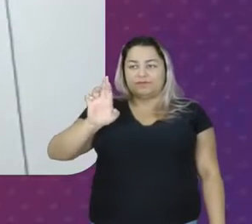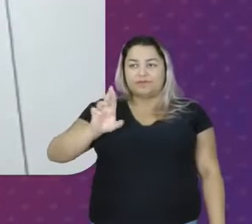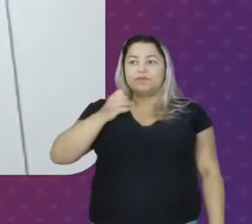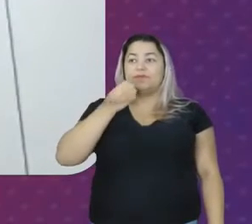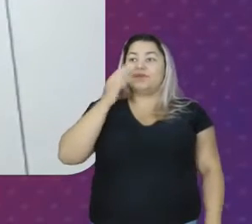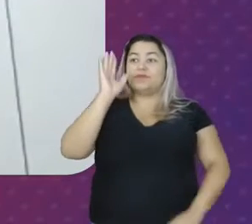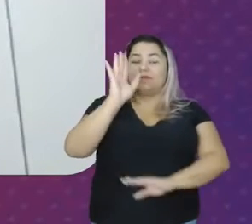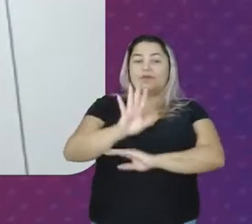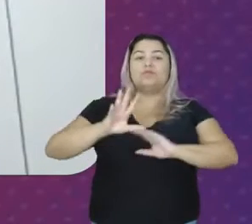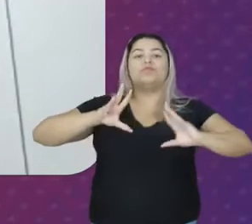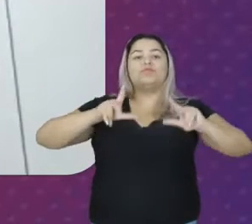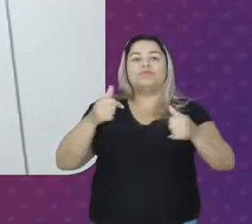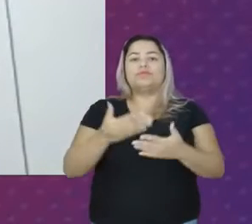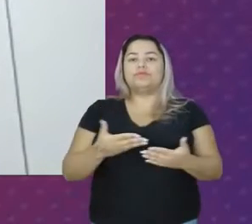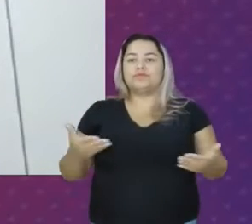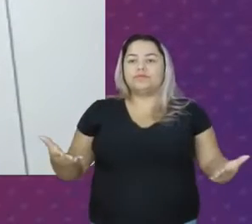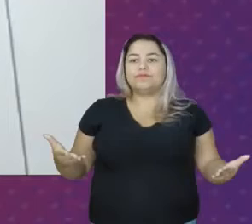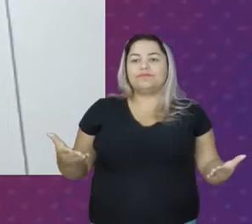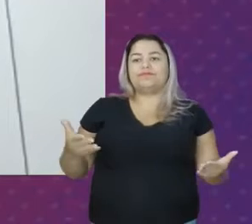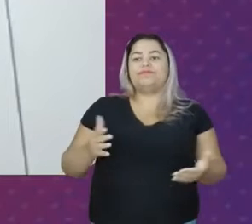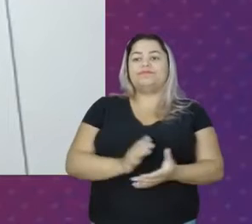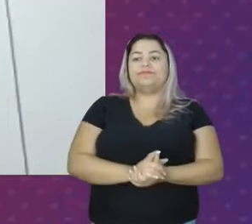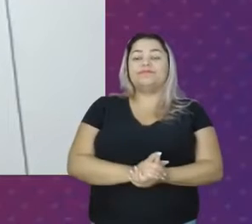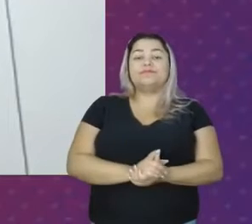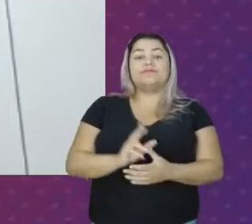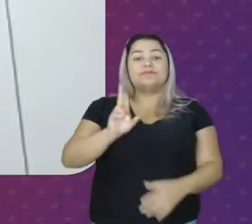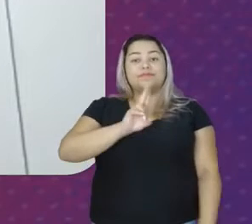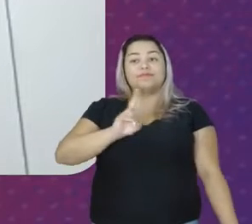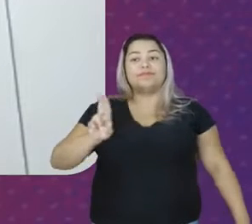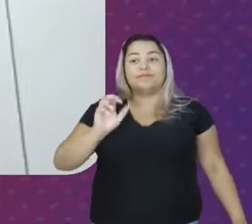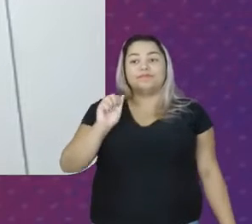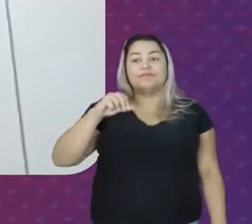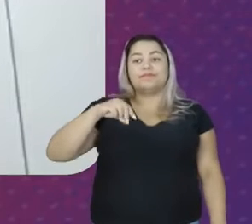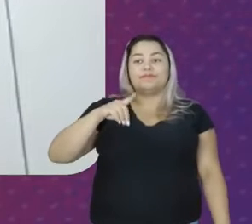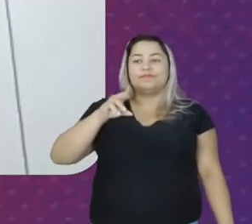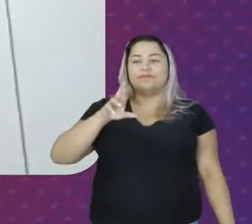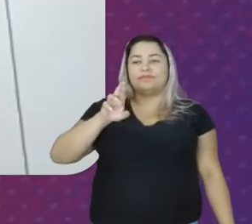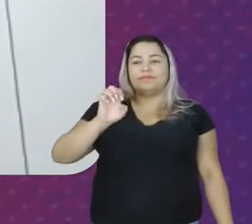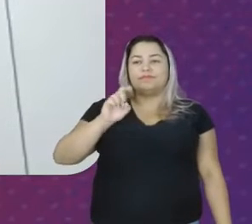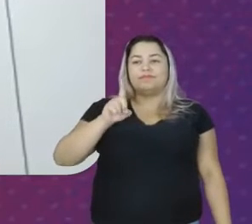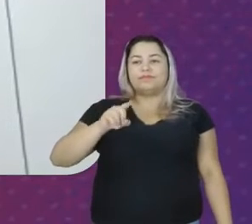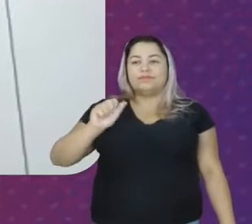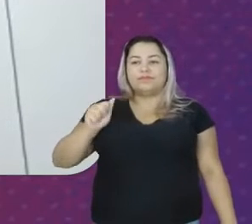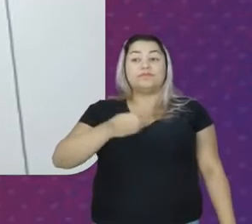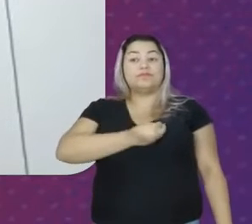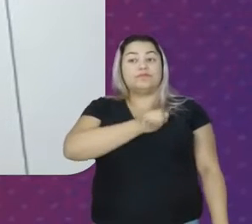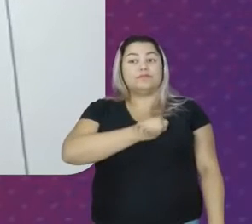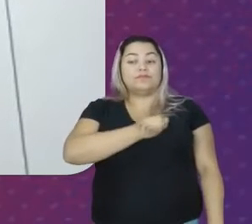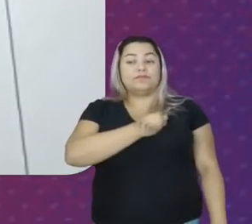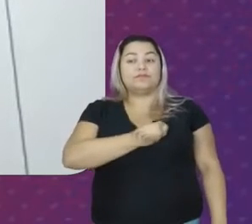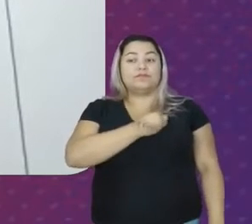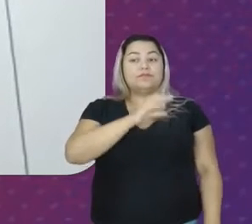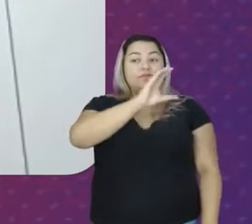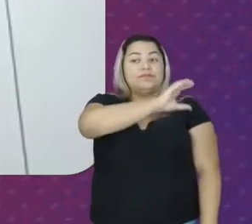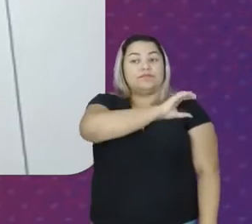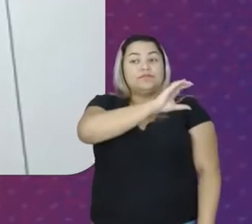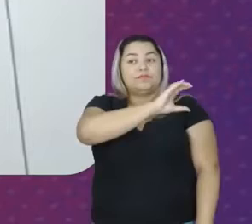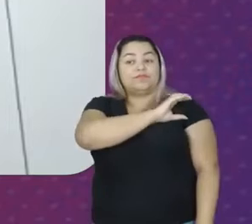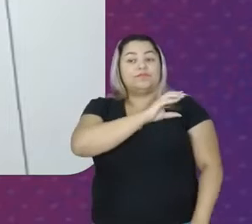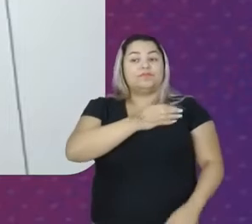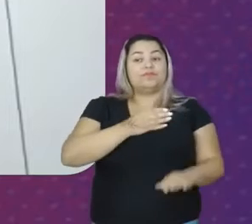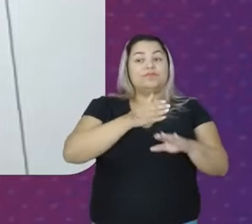todos e todes. Meu nome é Andresa Xavier, eu estou coordenadora de participação política na Secretaria de